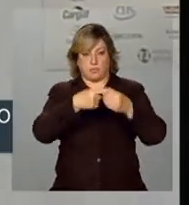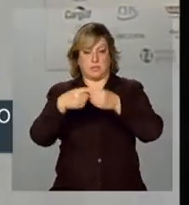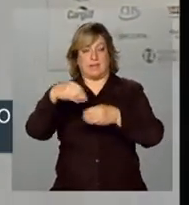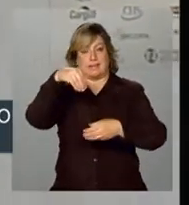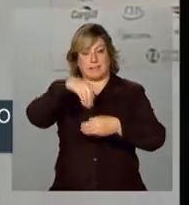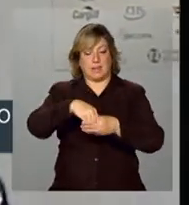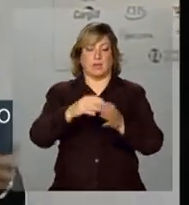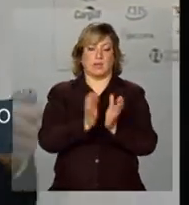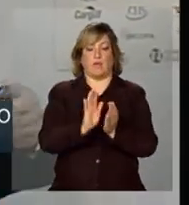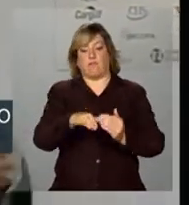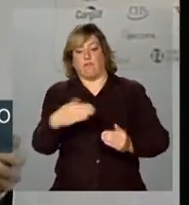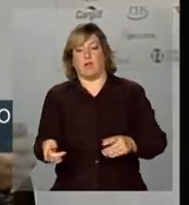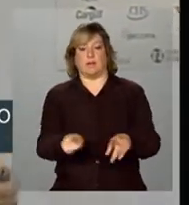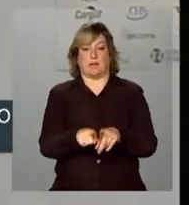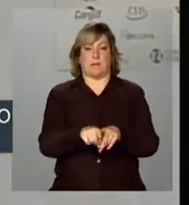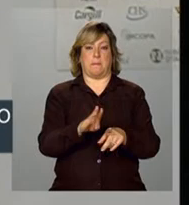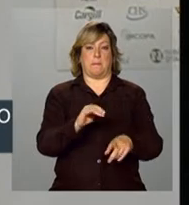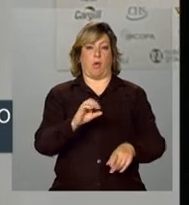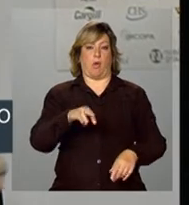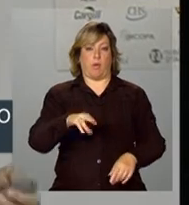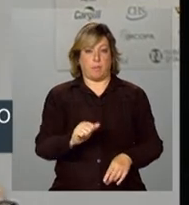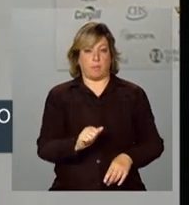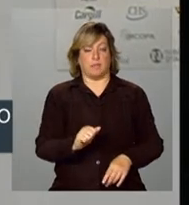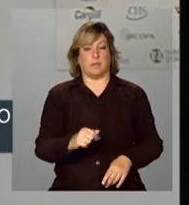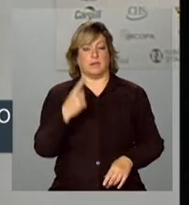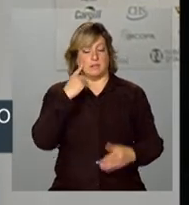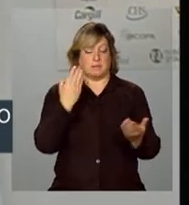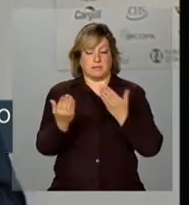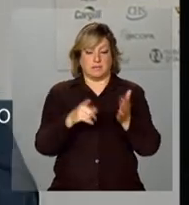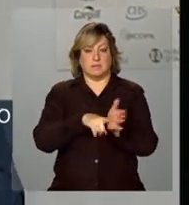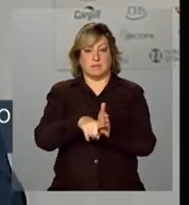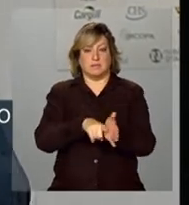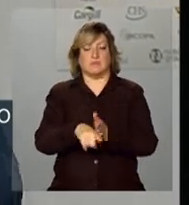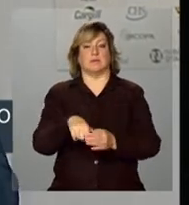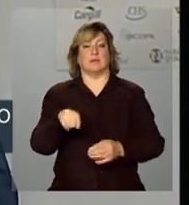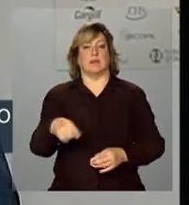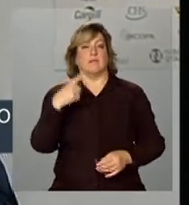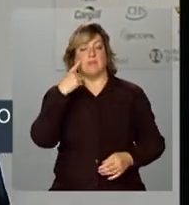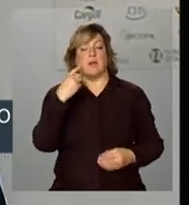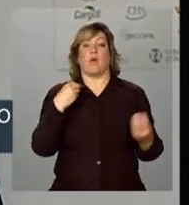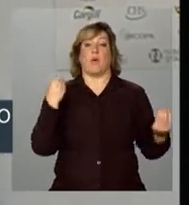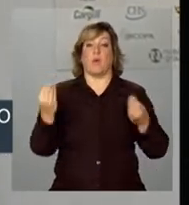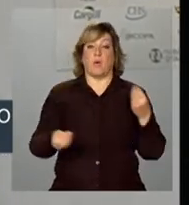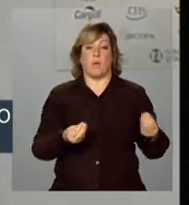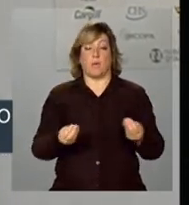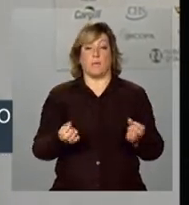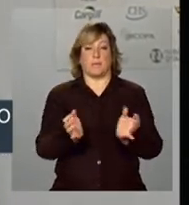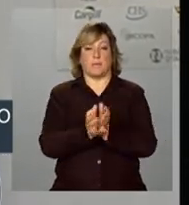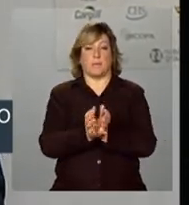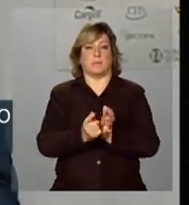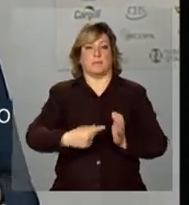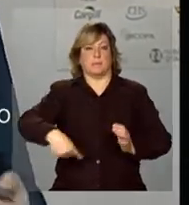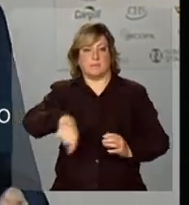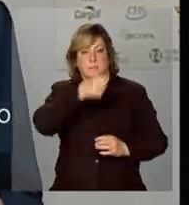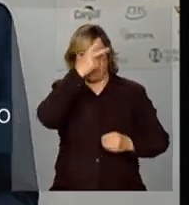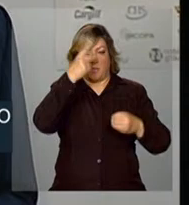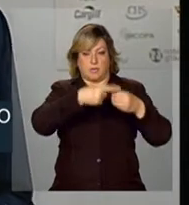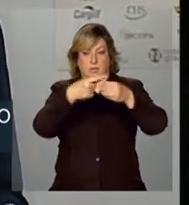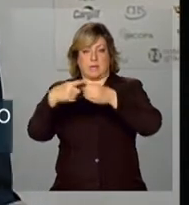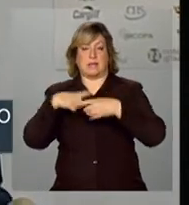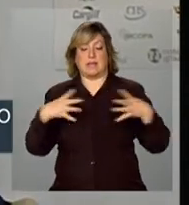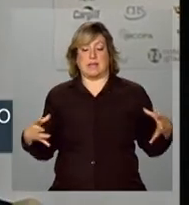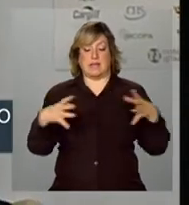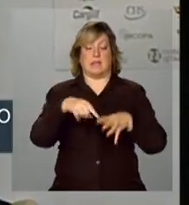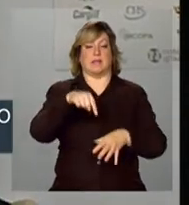fora do bioma Amazônia, então a análise é feita com o Sistema Geográfico de Informação, avaliando justamente a parte dos municípios que está dentro